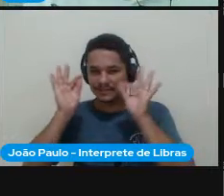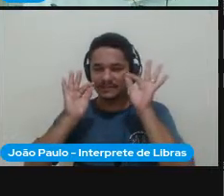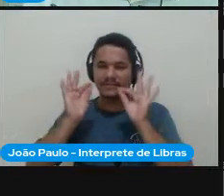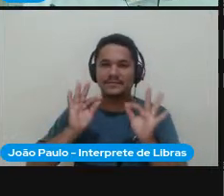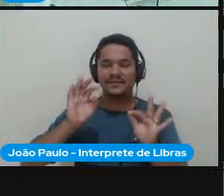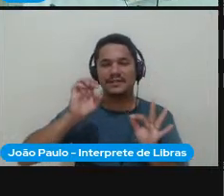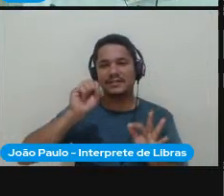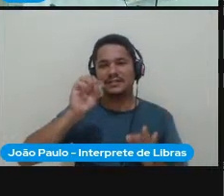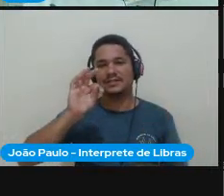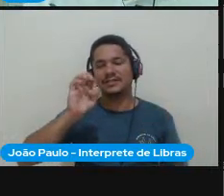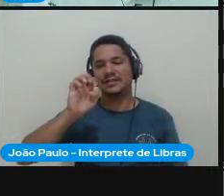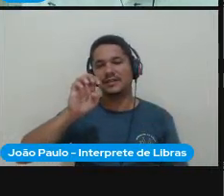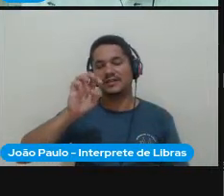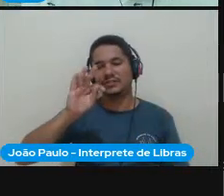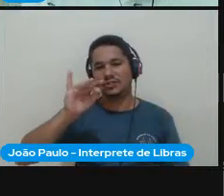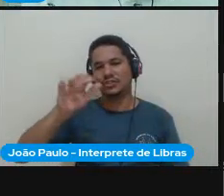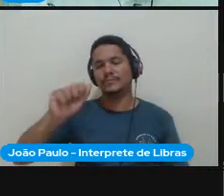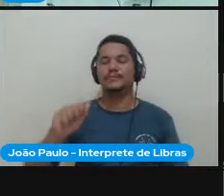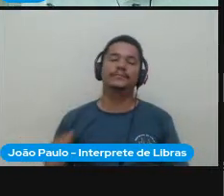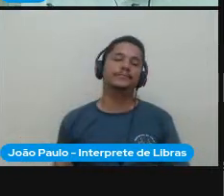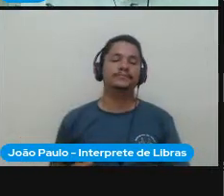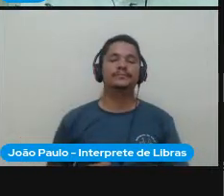para poder falar para vocês.